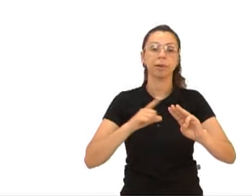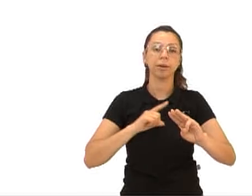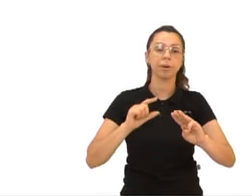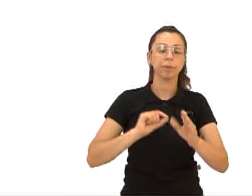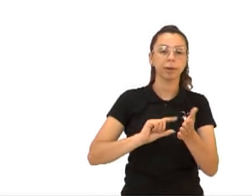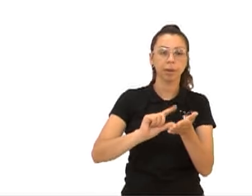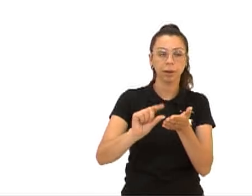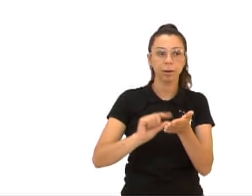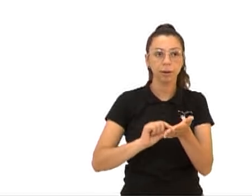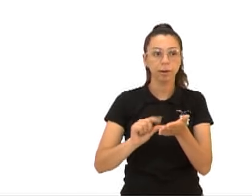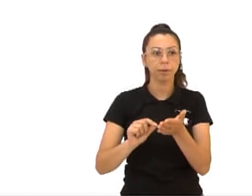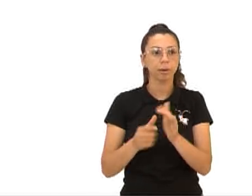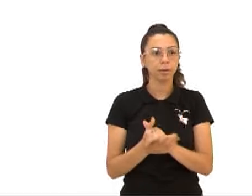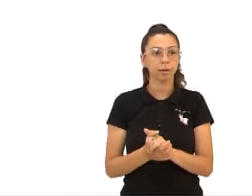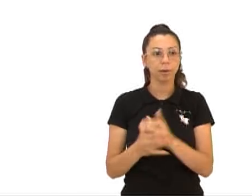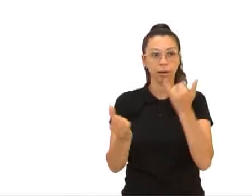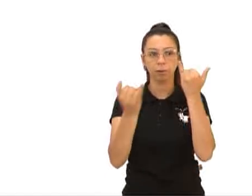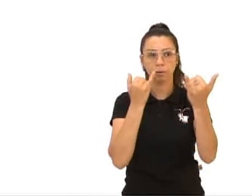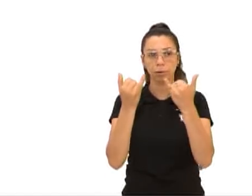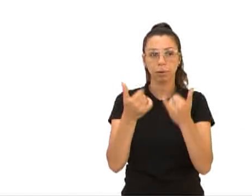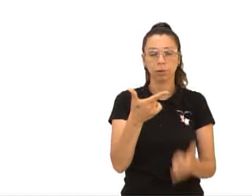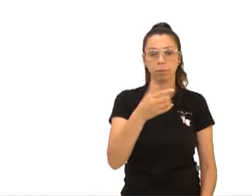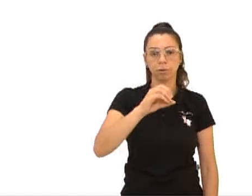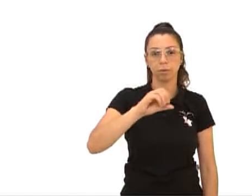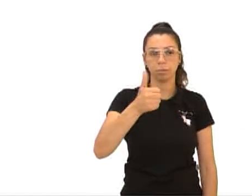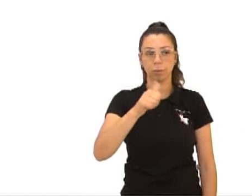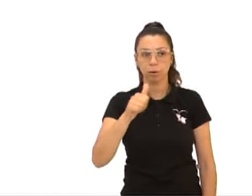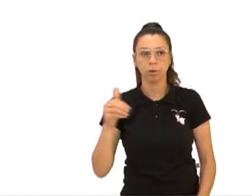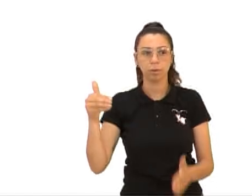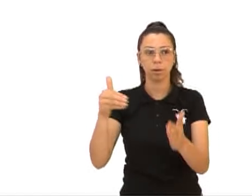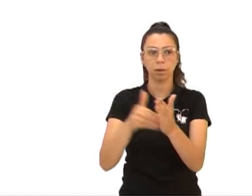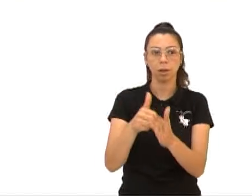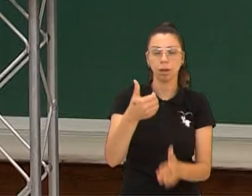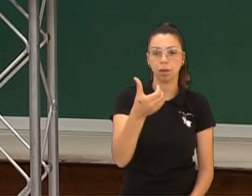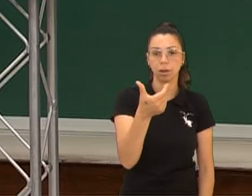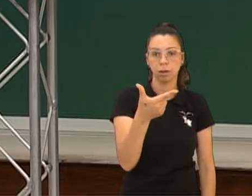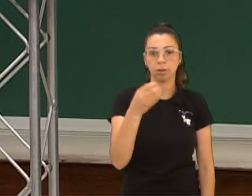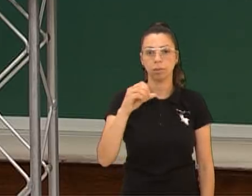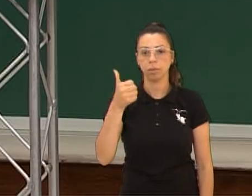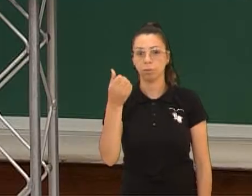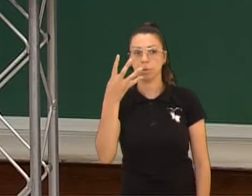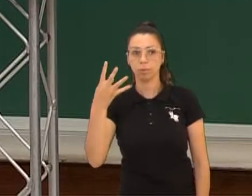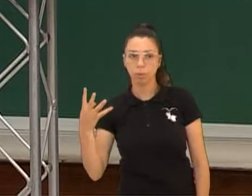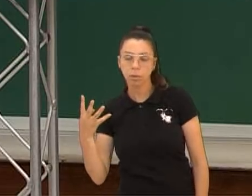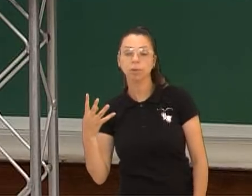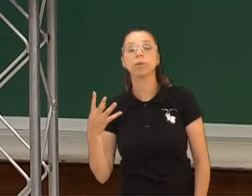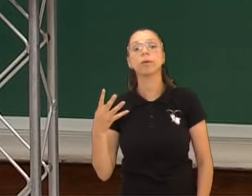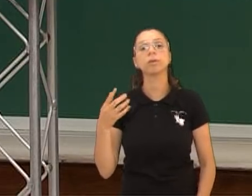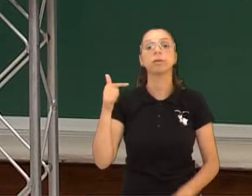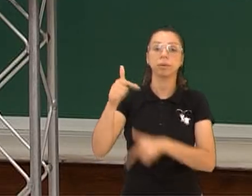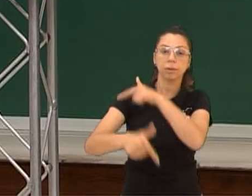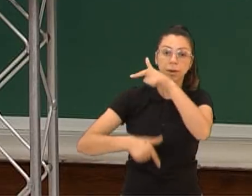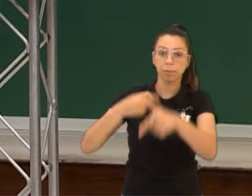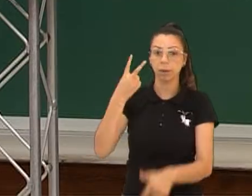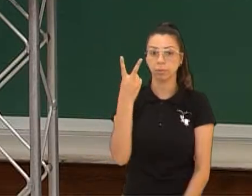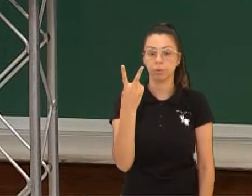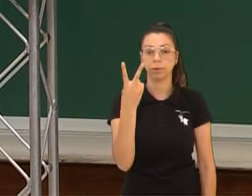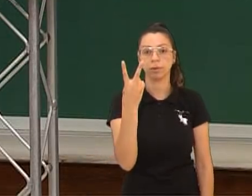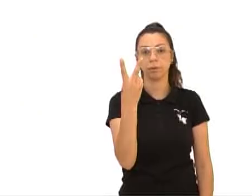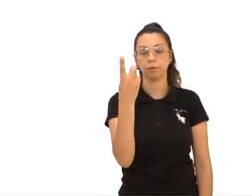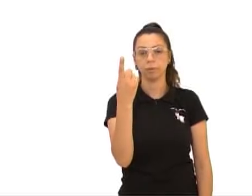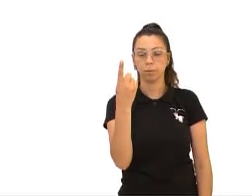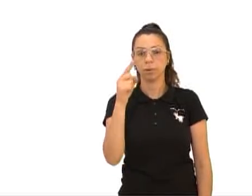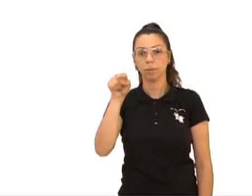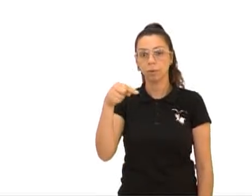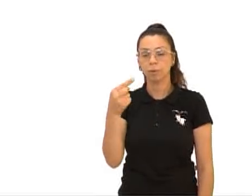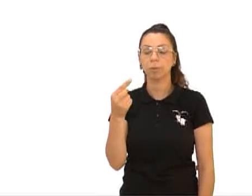2014 representou quase 9% do PIB, gerou 2,1 milhões de empregos. Aqui